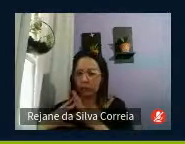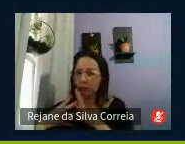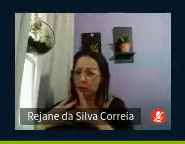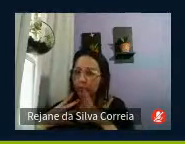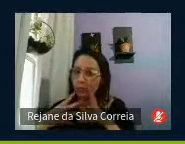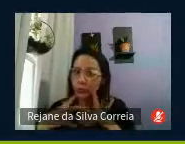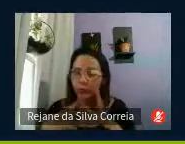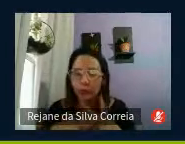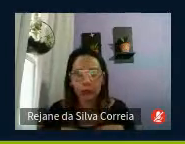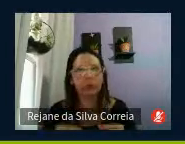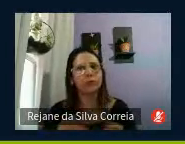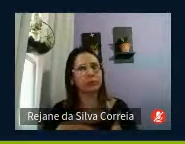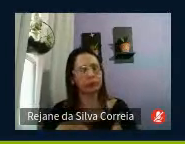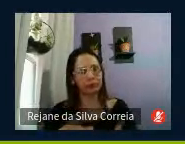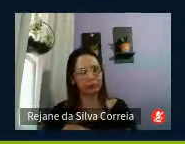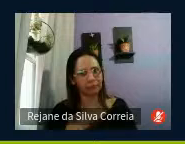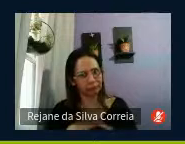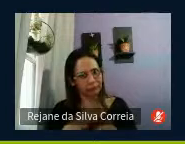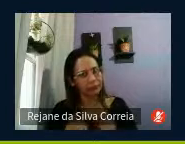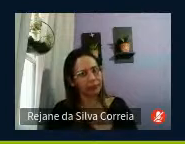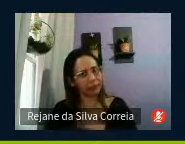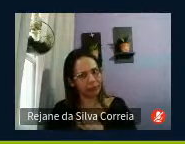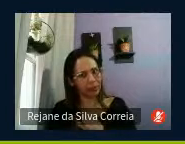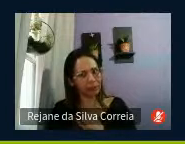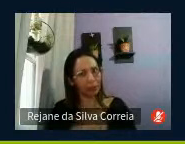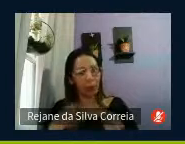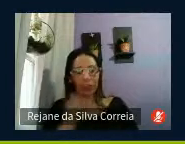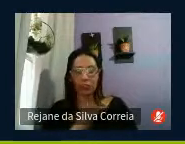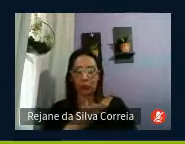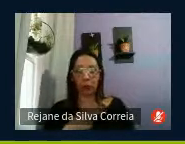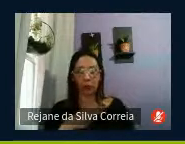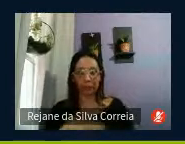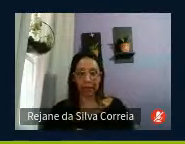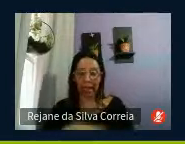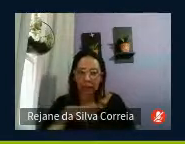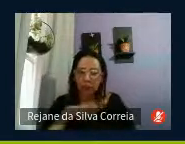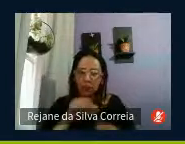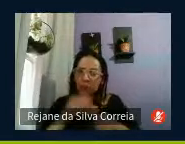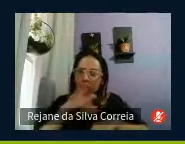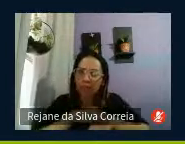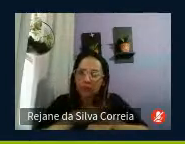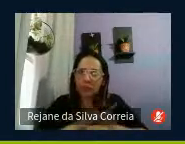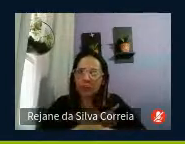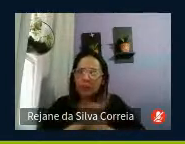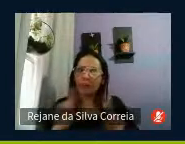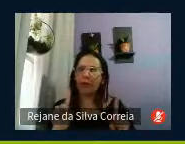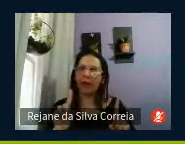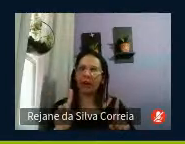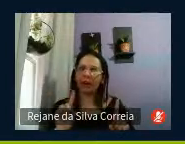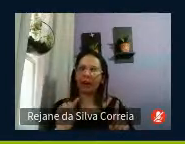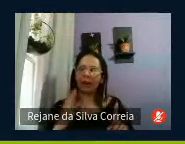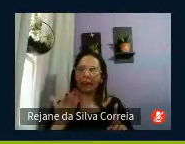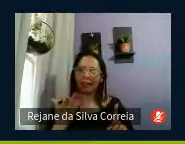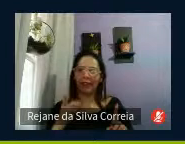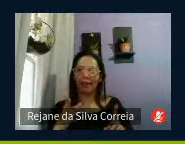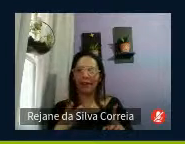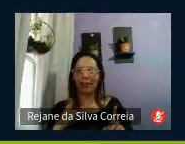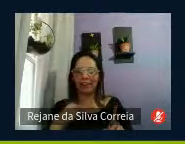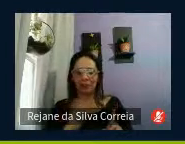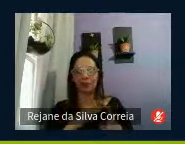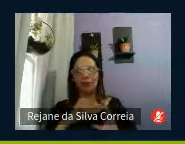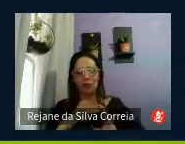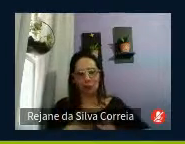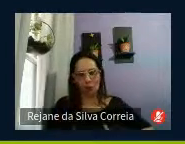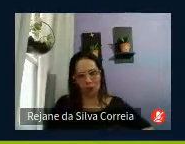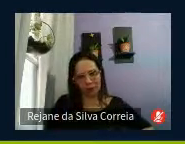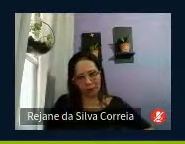nossa atitude não ser uma atitude inclusiva. Então, a quebra de um comportamento não atitudinal ou